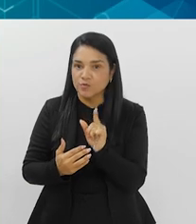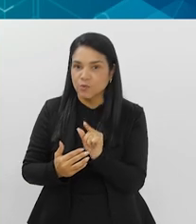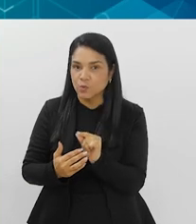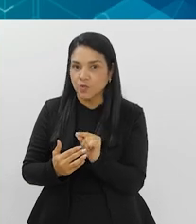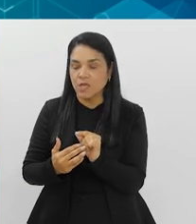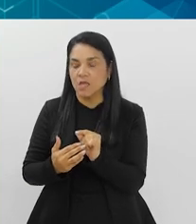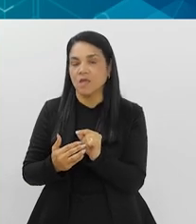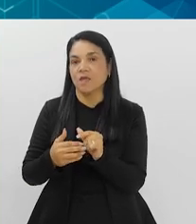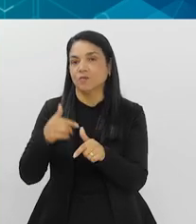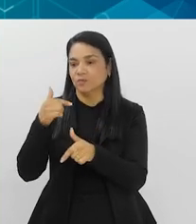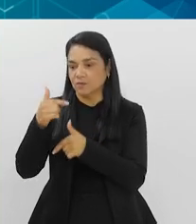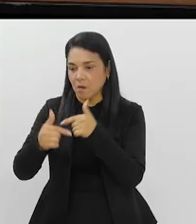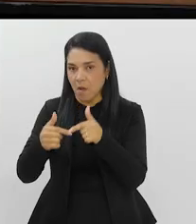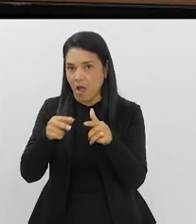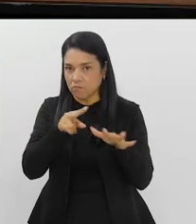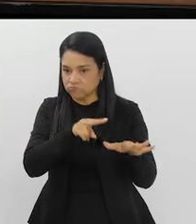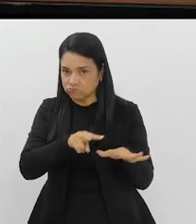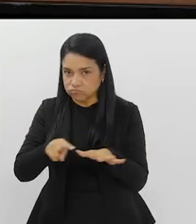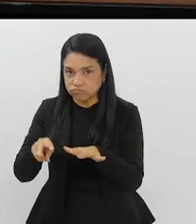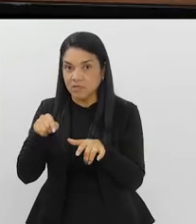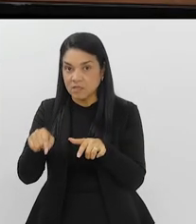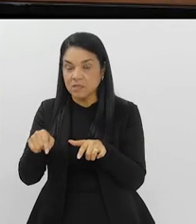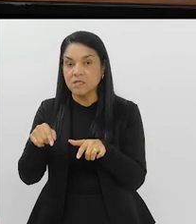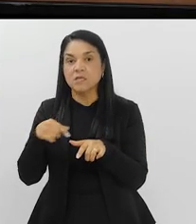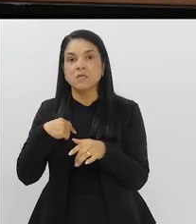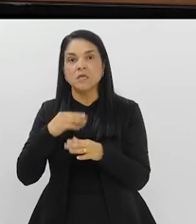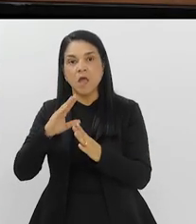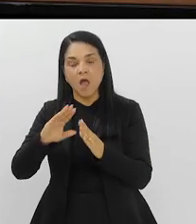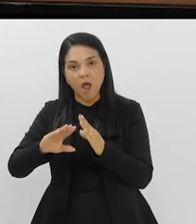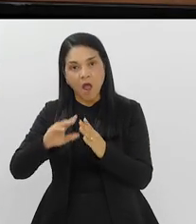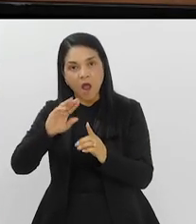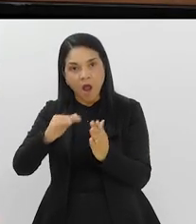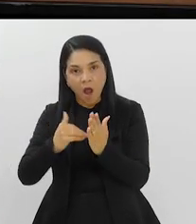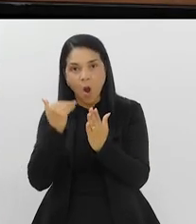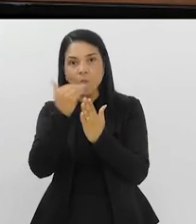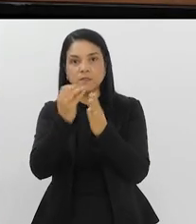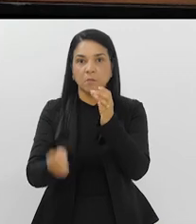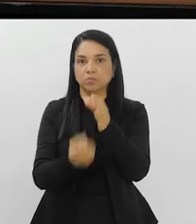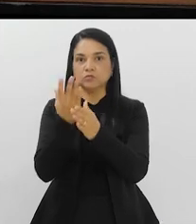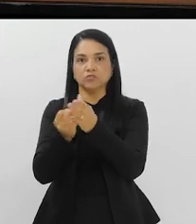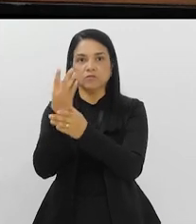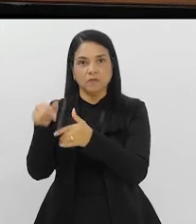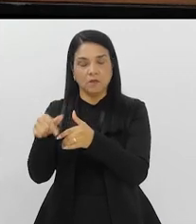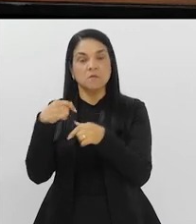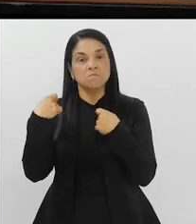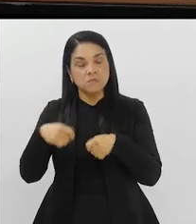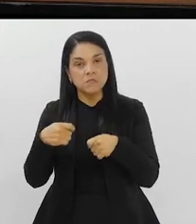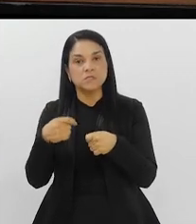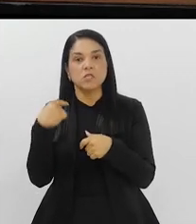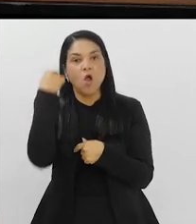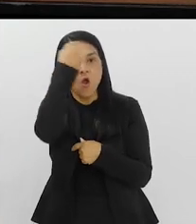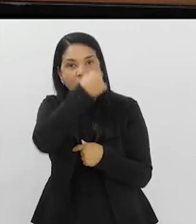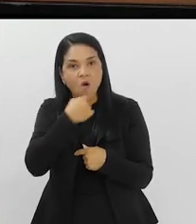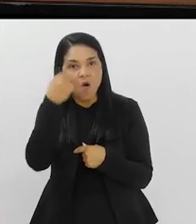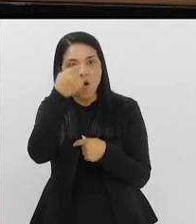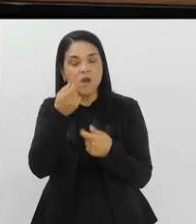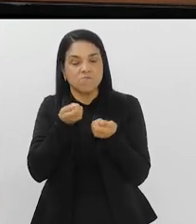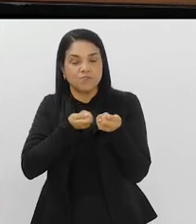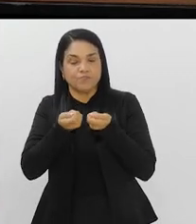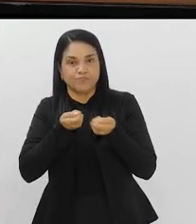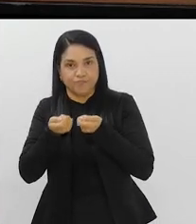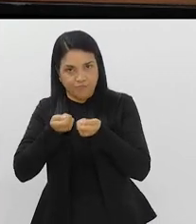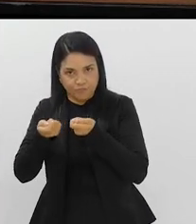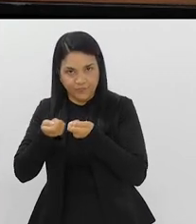querer aumentar compensatoriamente a produtividade, quer dizer, não gerar um problema baseado nessa redução de carga horária. Eu acho que deve ser um